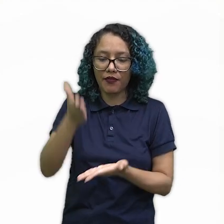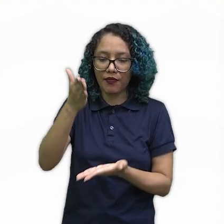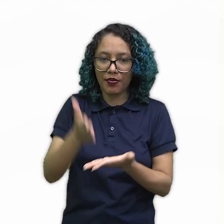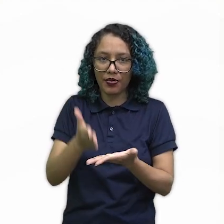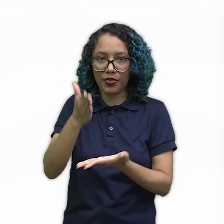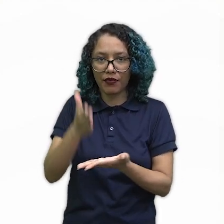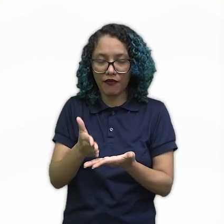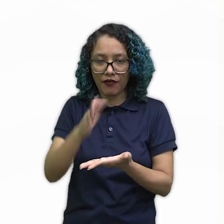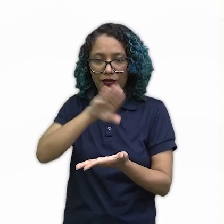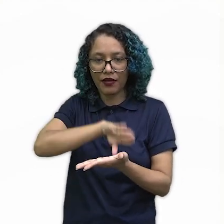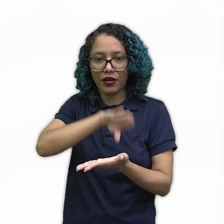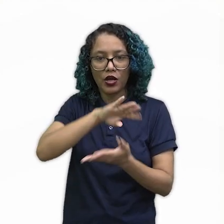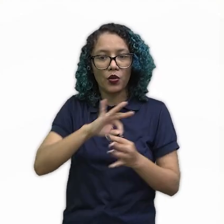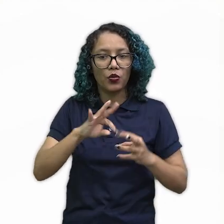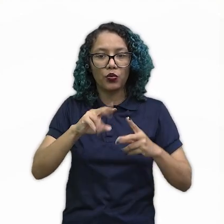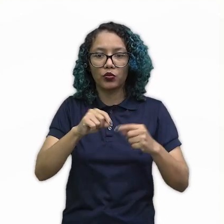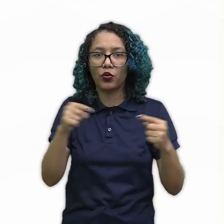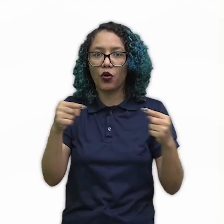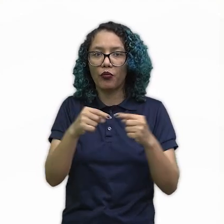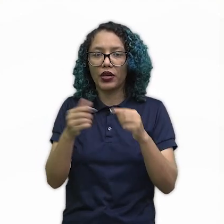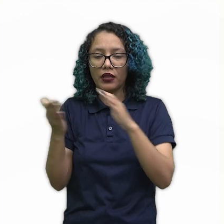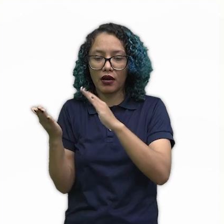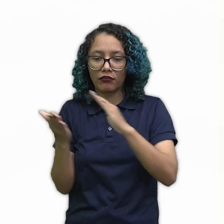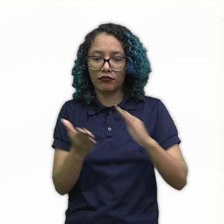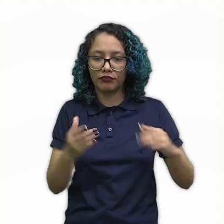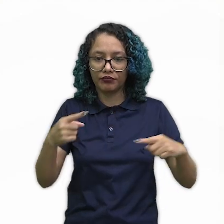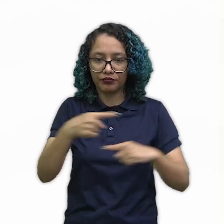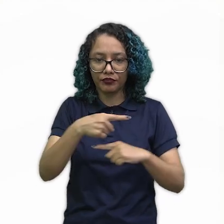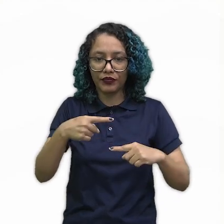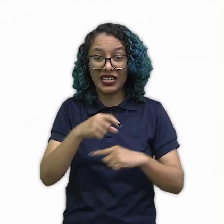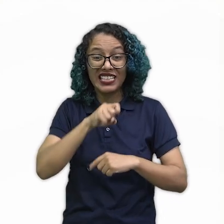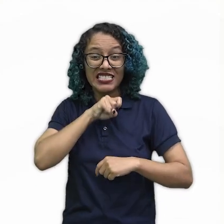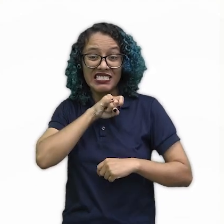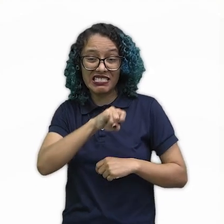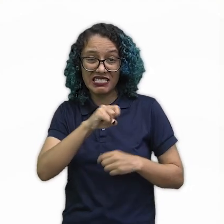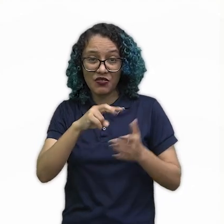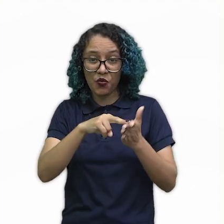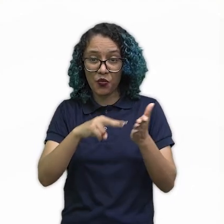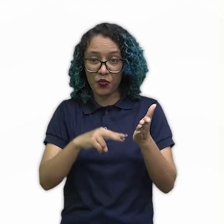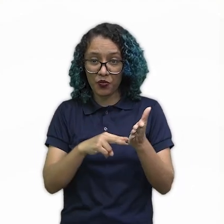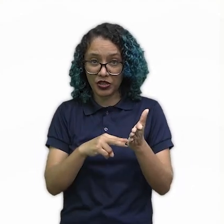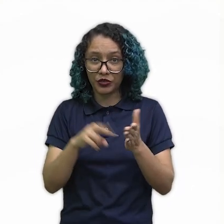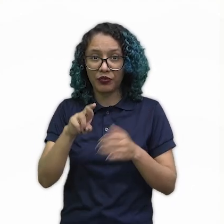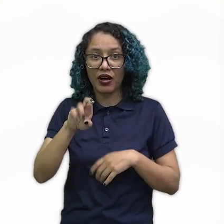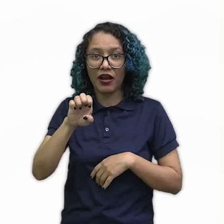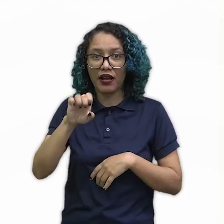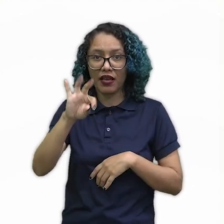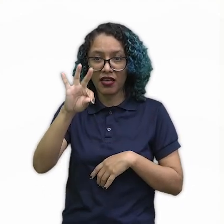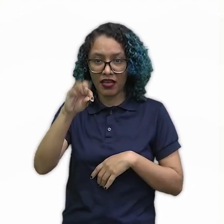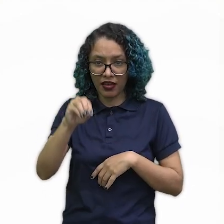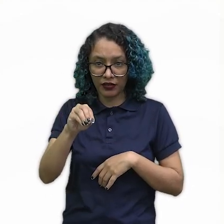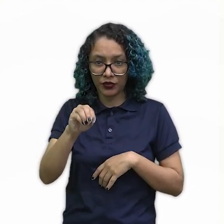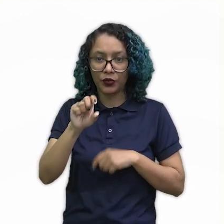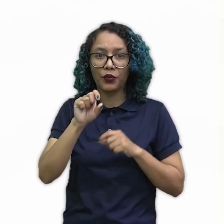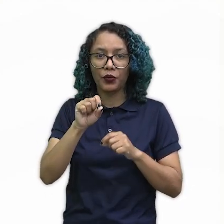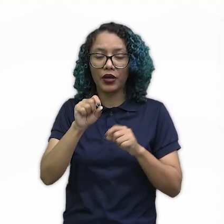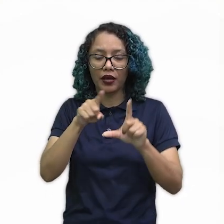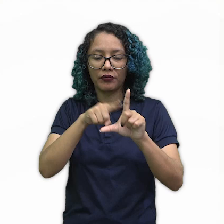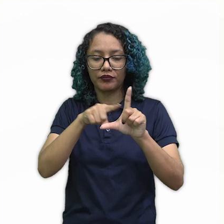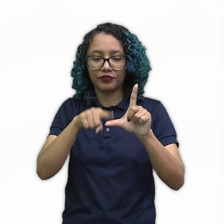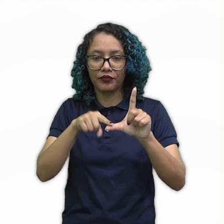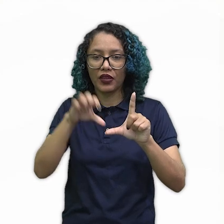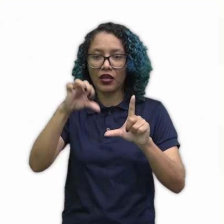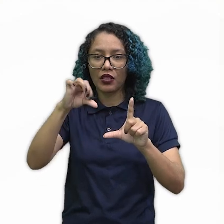quê? Paralelogramos. E quando eu tenho um prisma reto, que é, no caso, um prisma aqui que tem 90